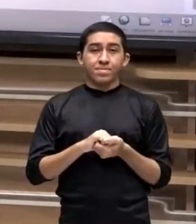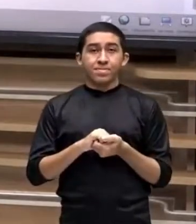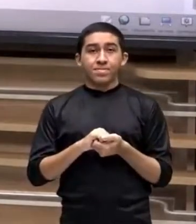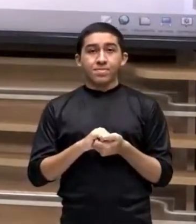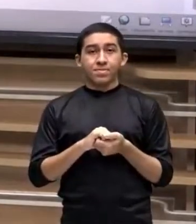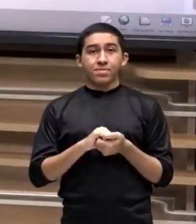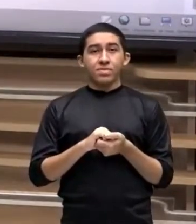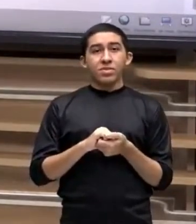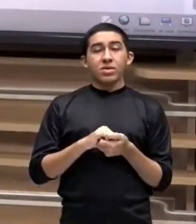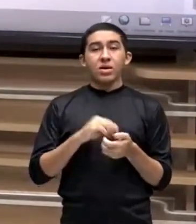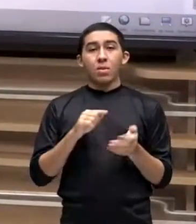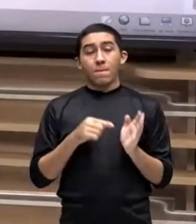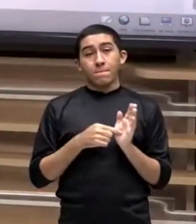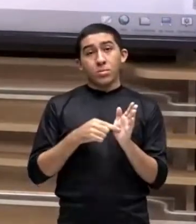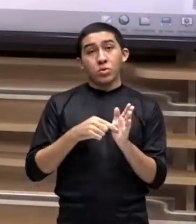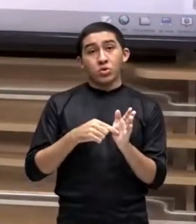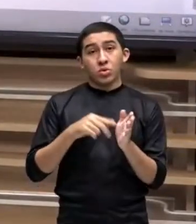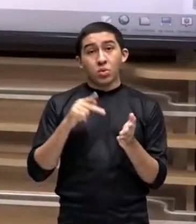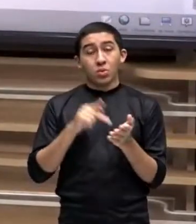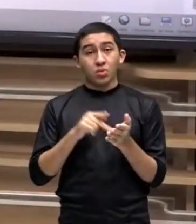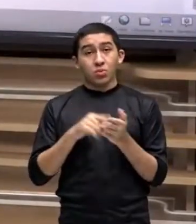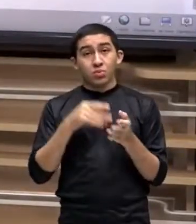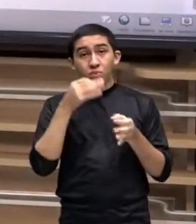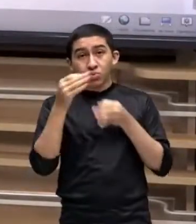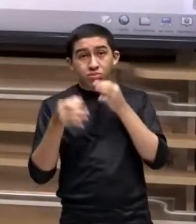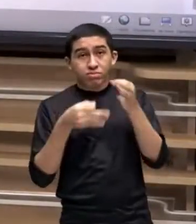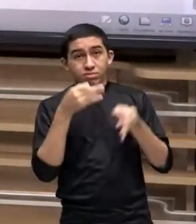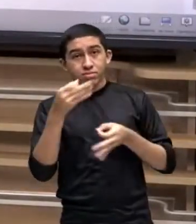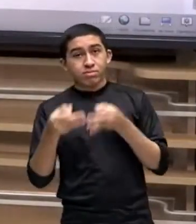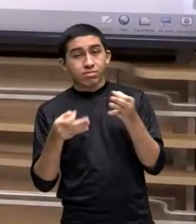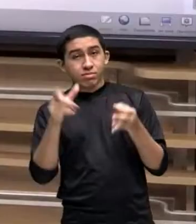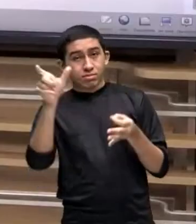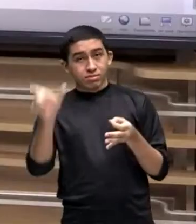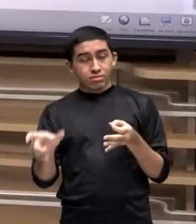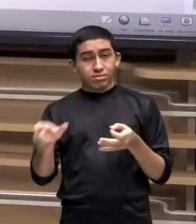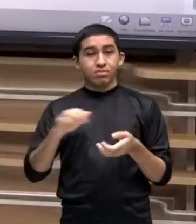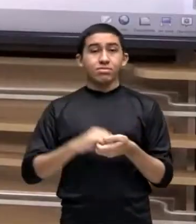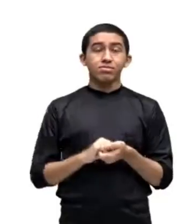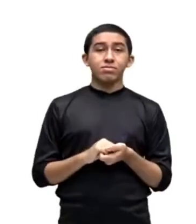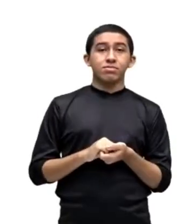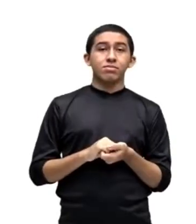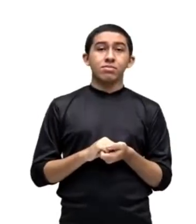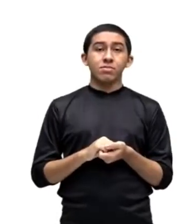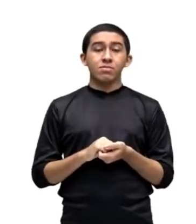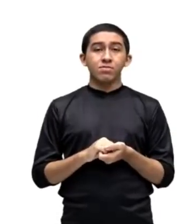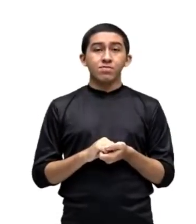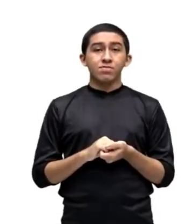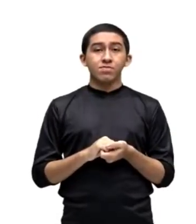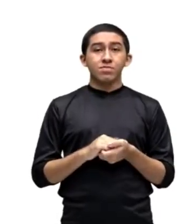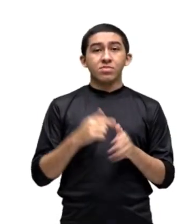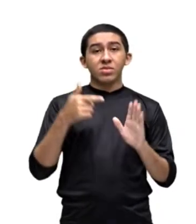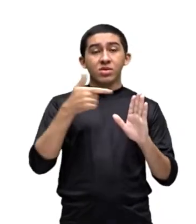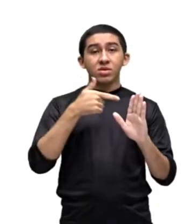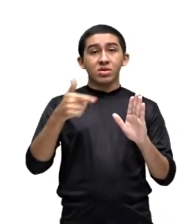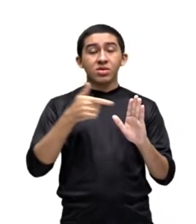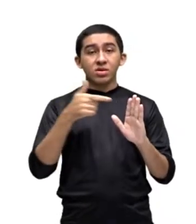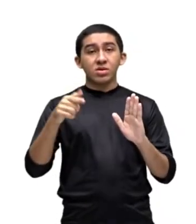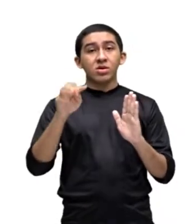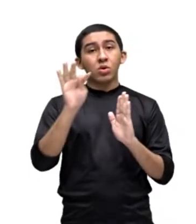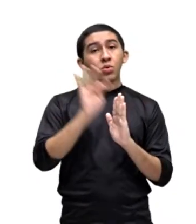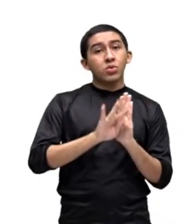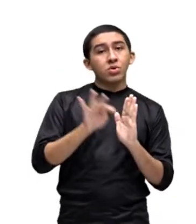real intenção de criticar alguém, correto? Vamos também aqui olhar um pouquinho de ironia nos textos falados, muito comuns no